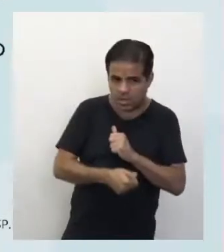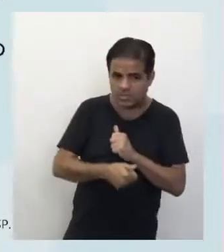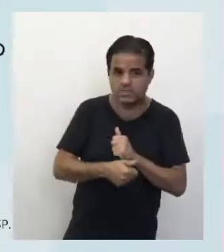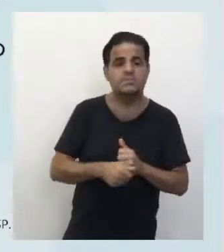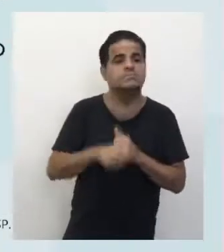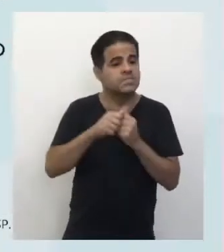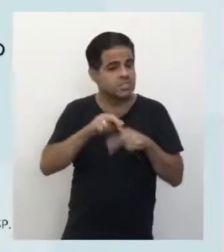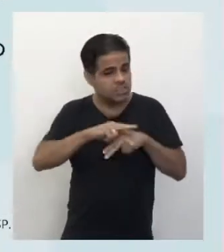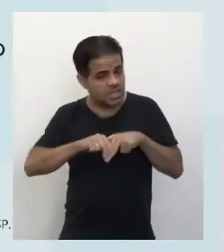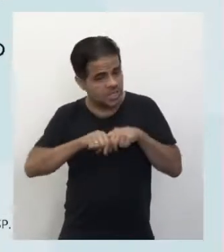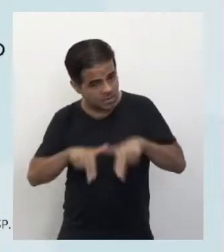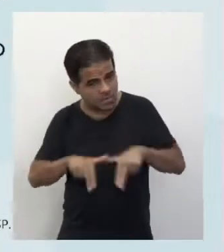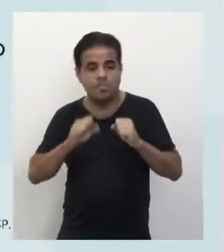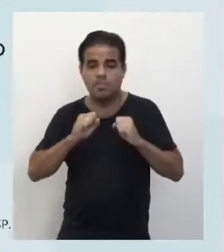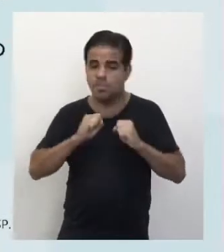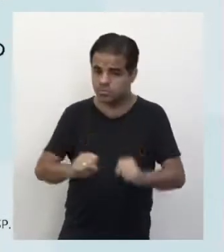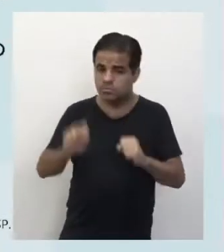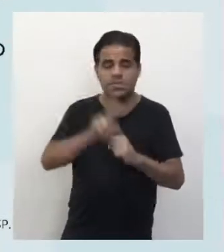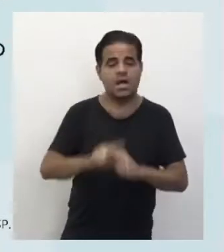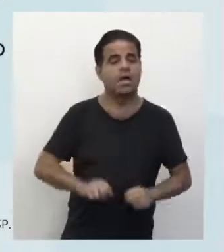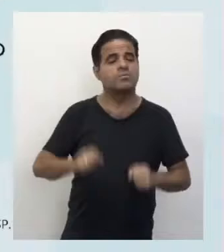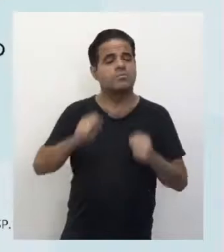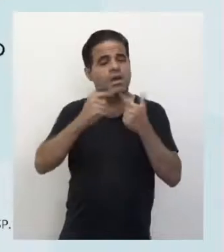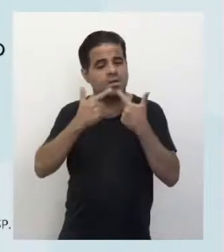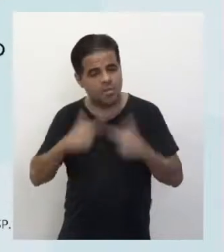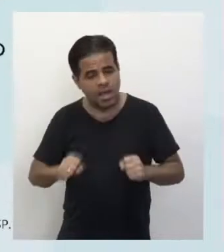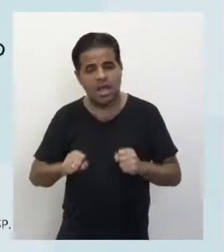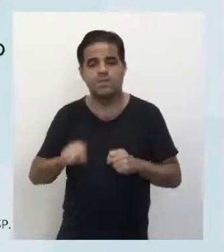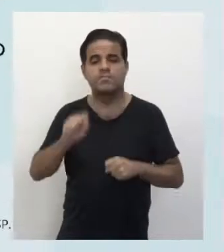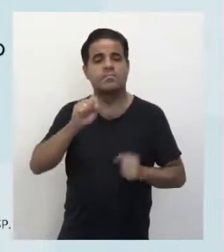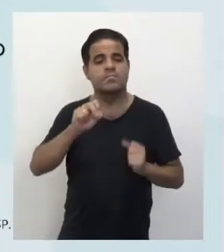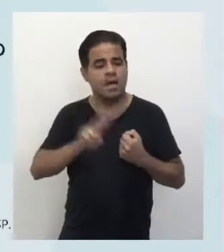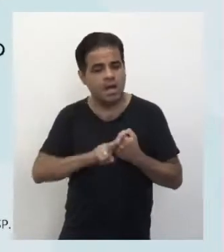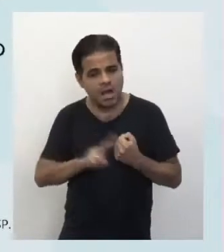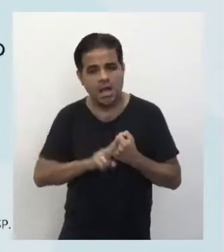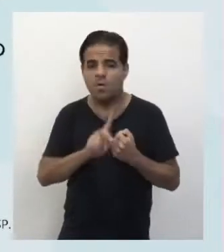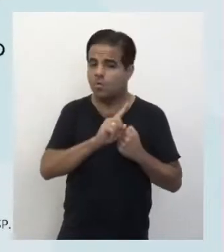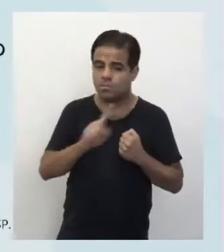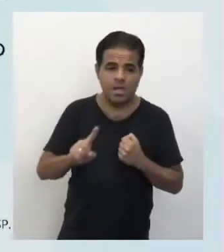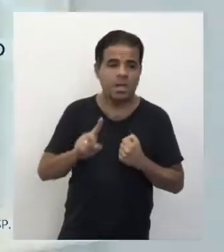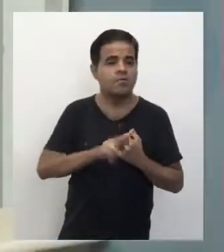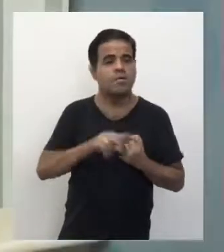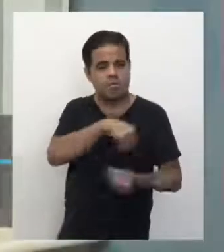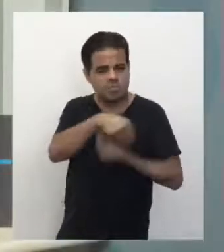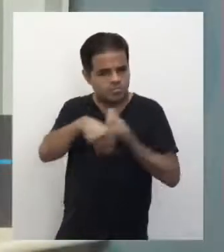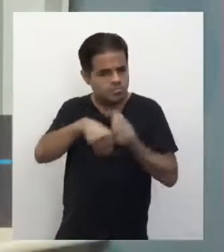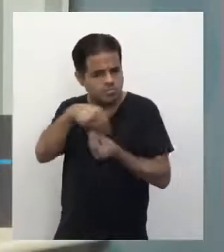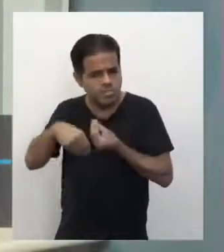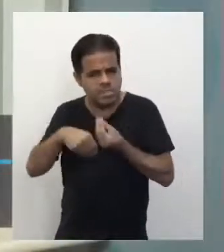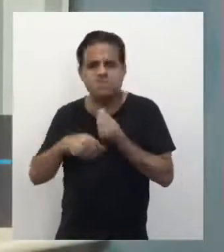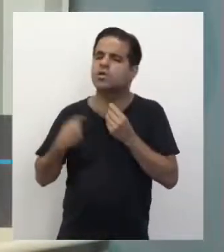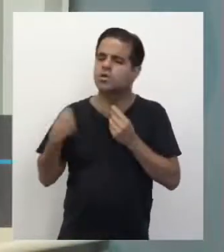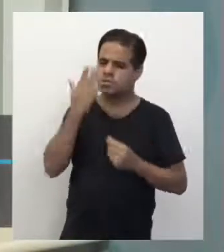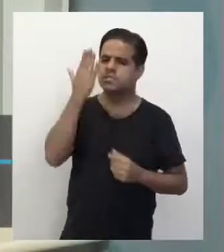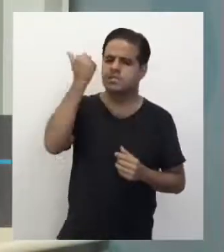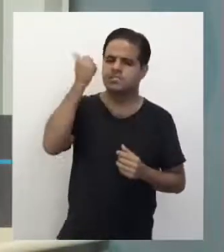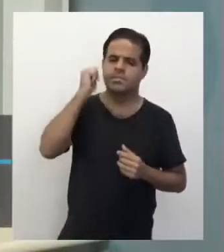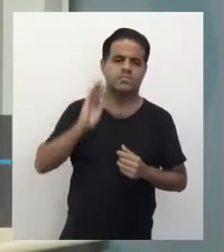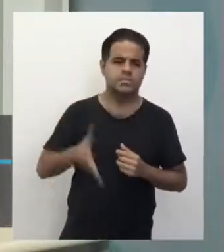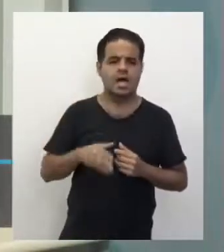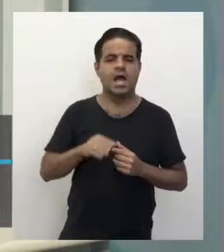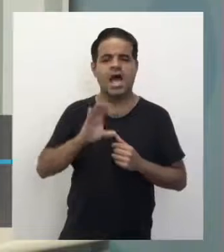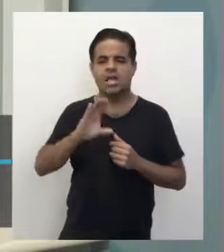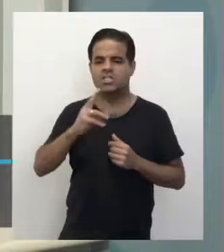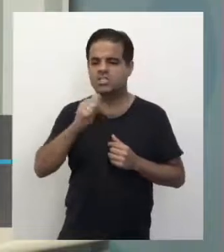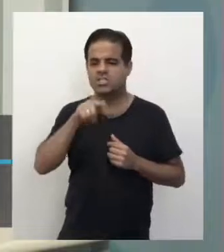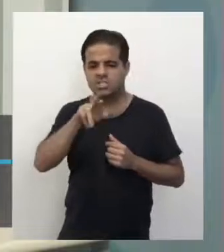esporte. E esse gênero pode ser utilizado também em linguagem verbal, não verbal ou mista. Então, nós sabemos aí que a charge e